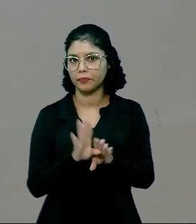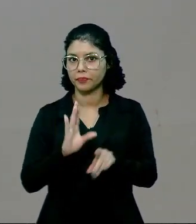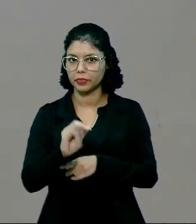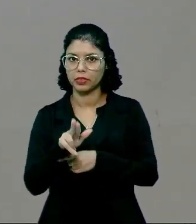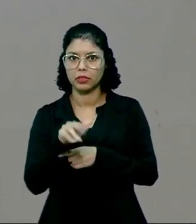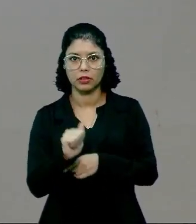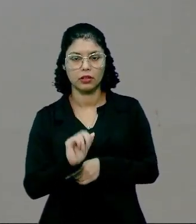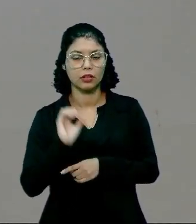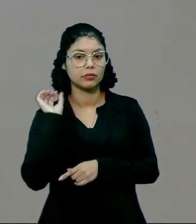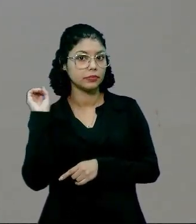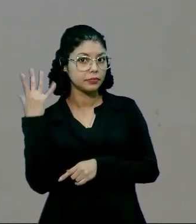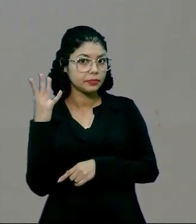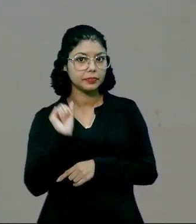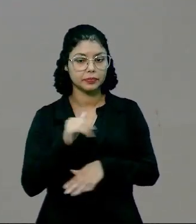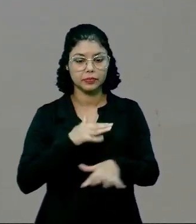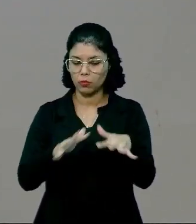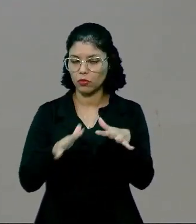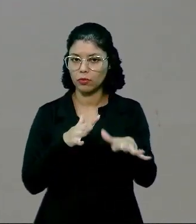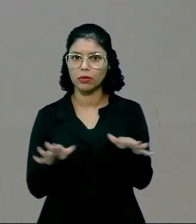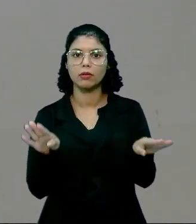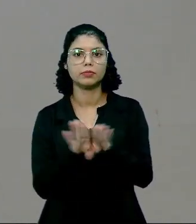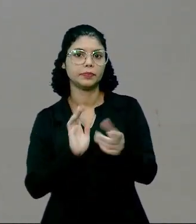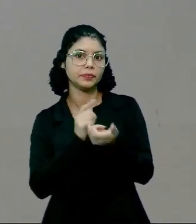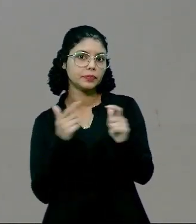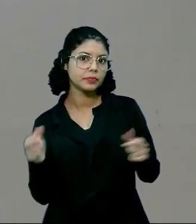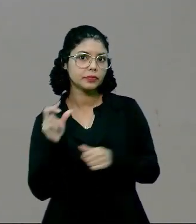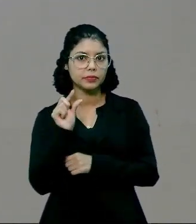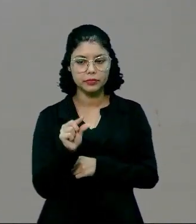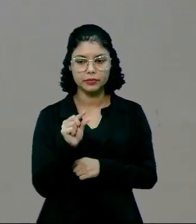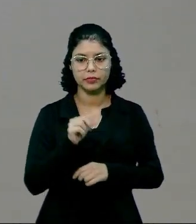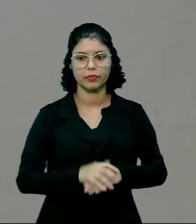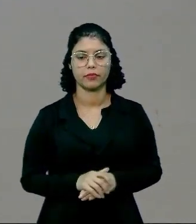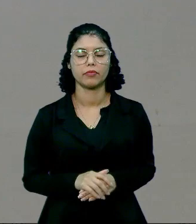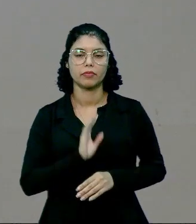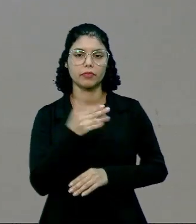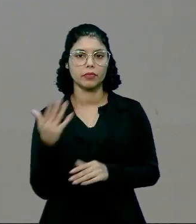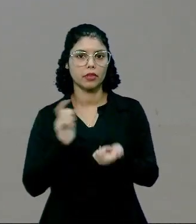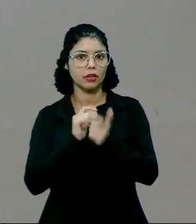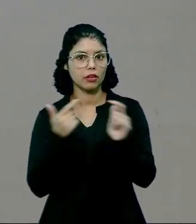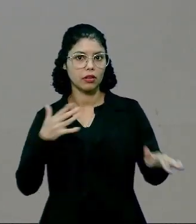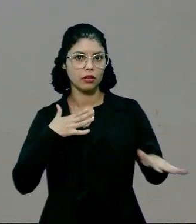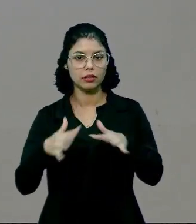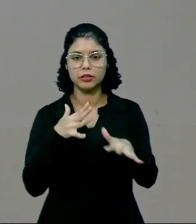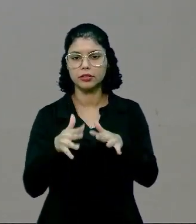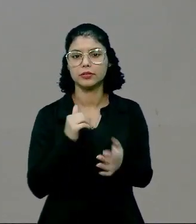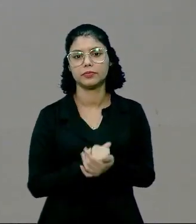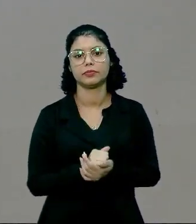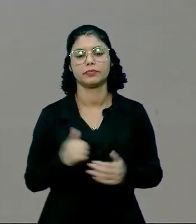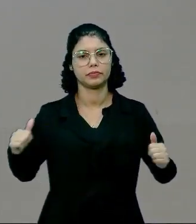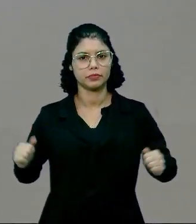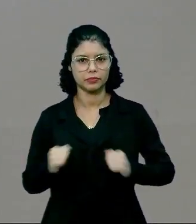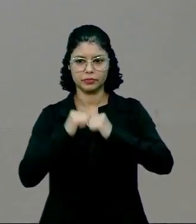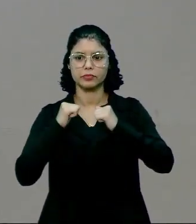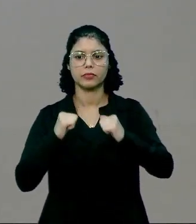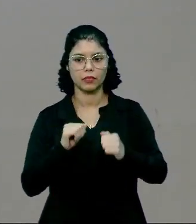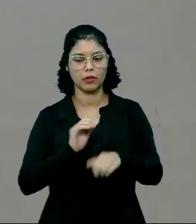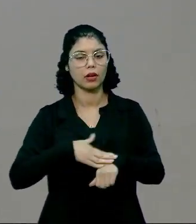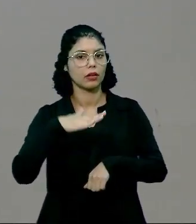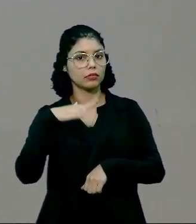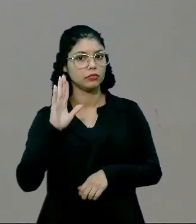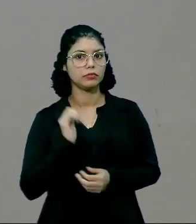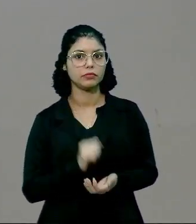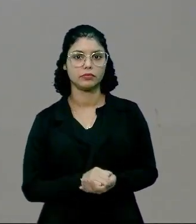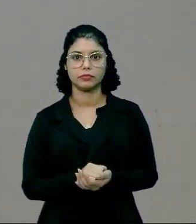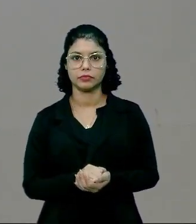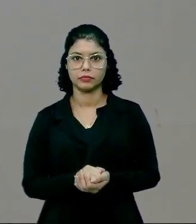porque isso acarreta em uma movimentação maior de partículas então Quanto mais movimento mais colisões então todas as vezes